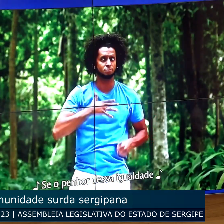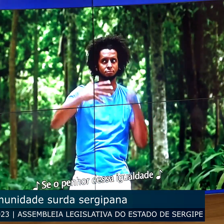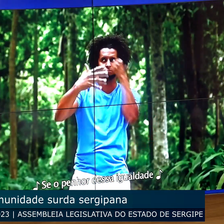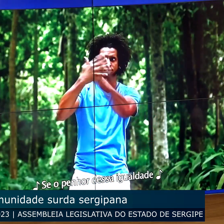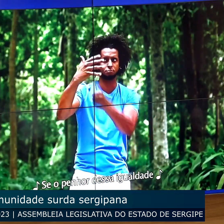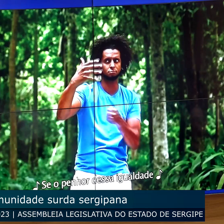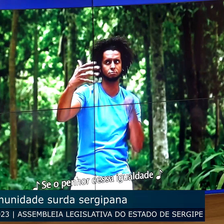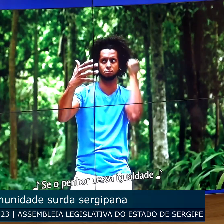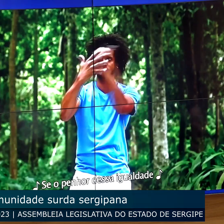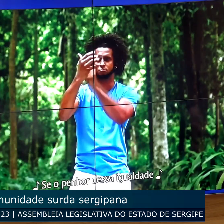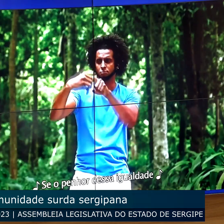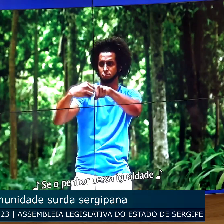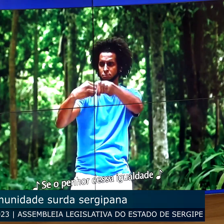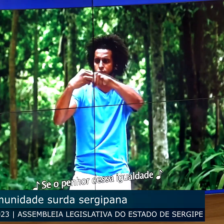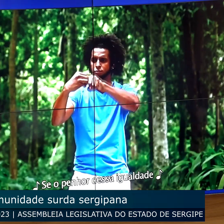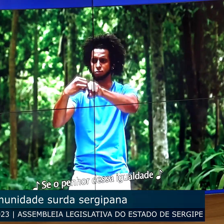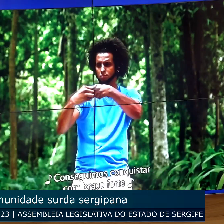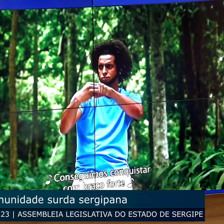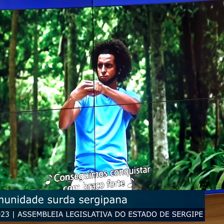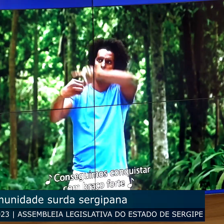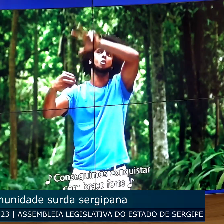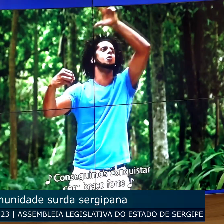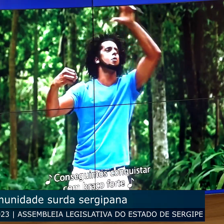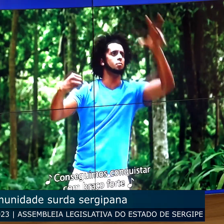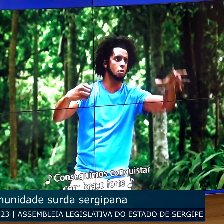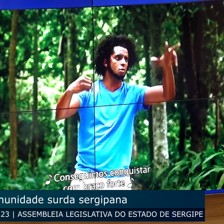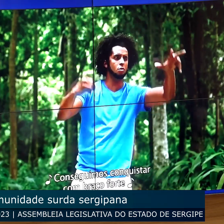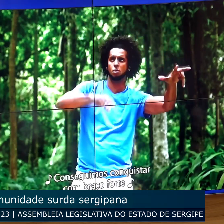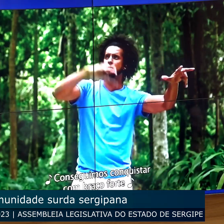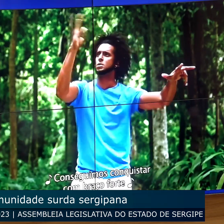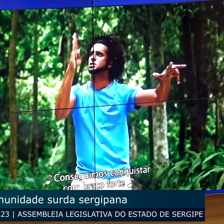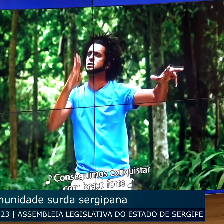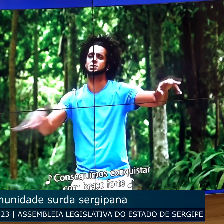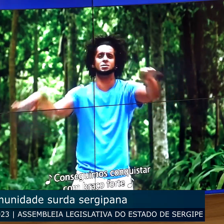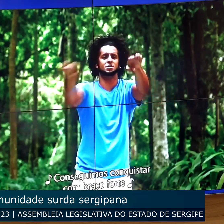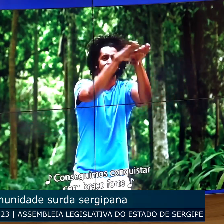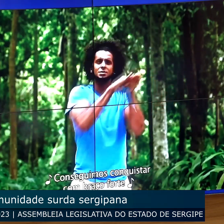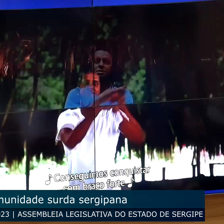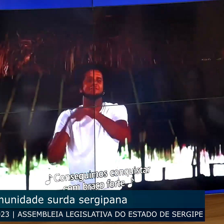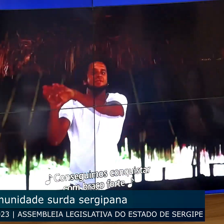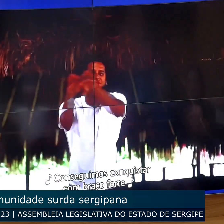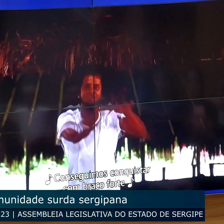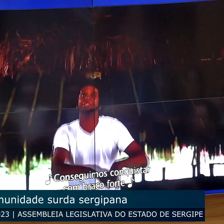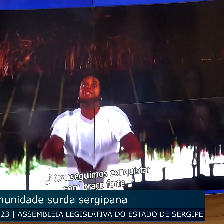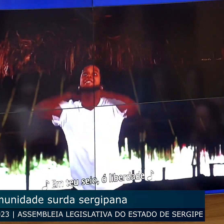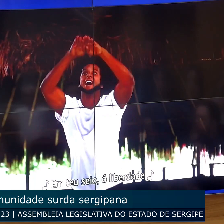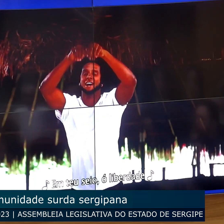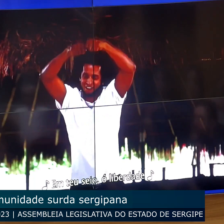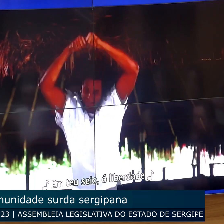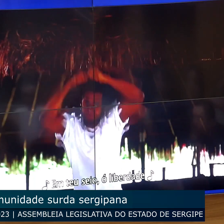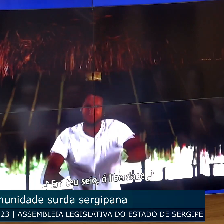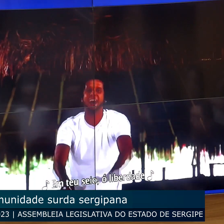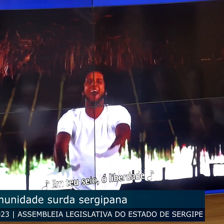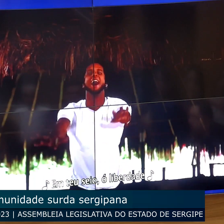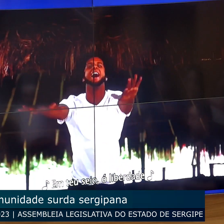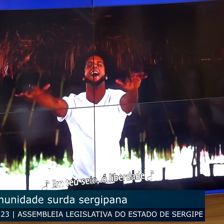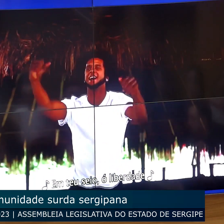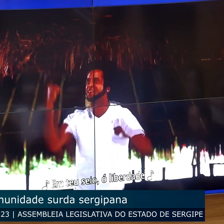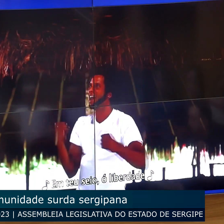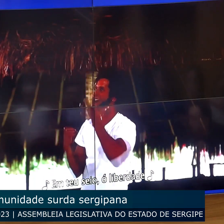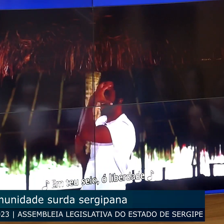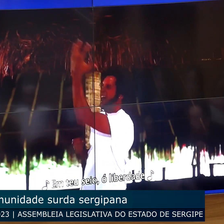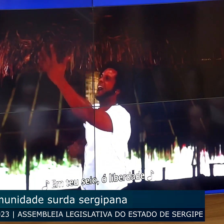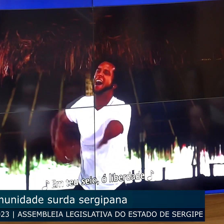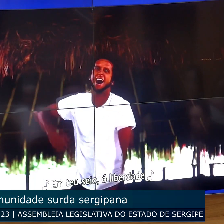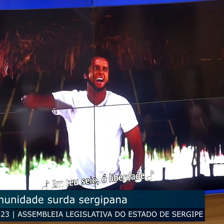superior dessa igualdade. Conseguimos conquistar com braço forte em teu seio,